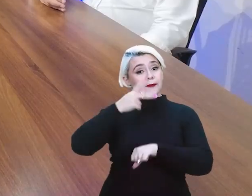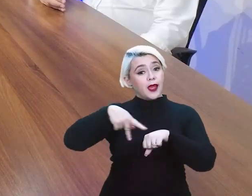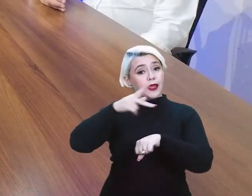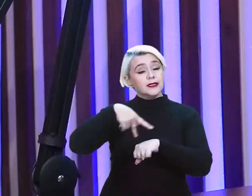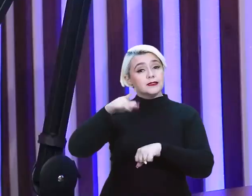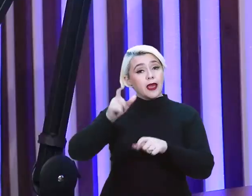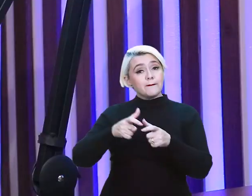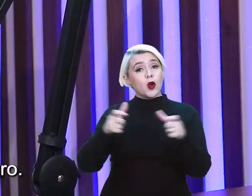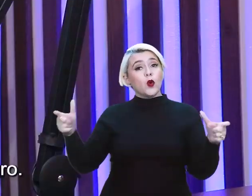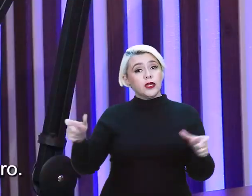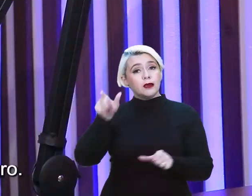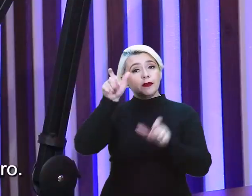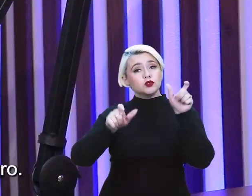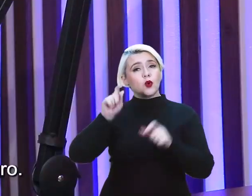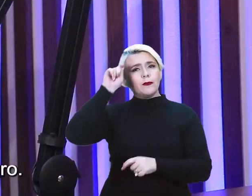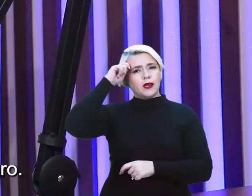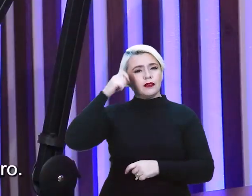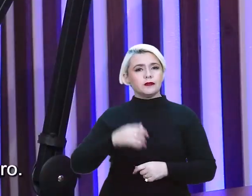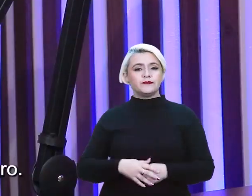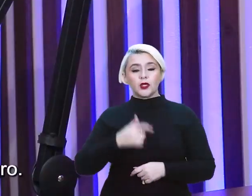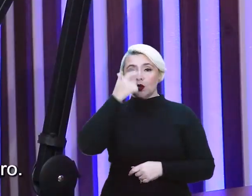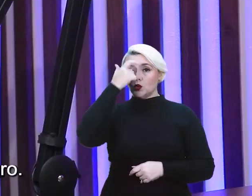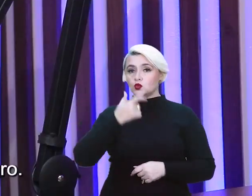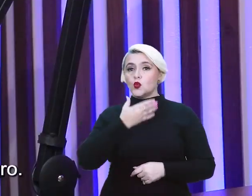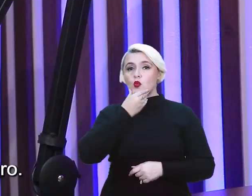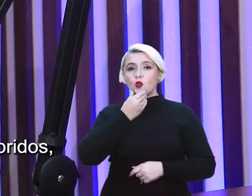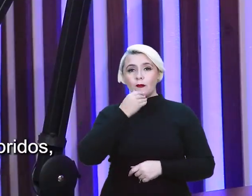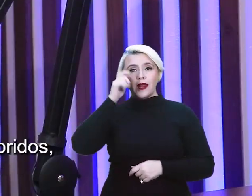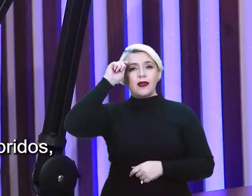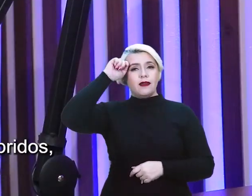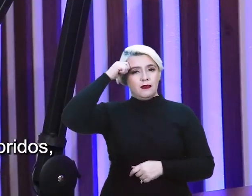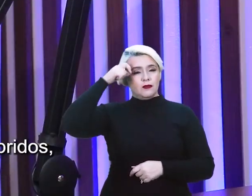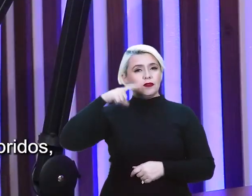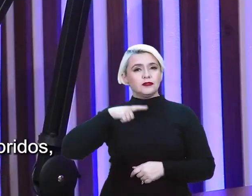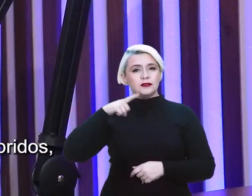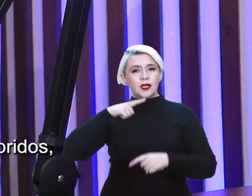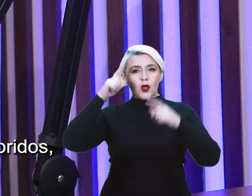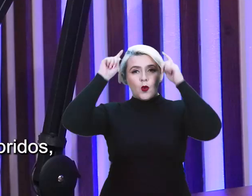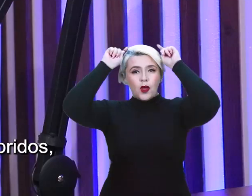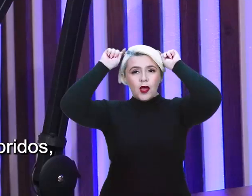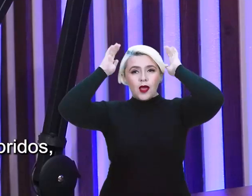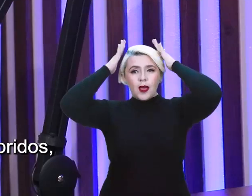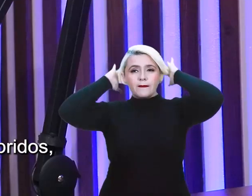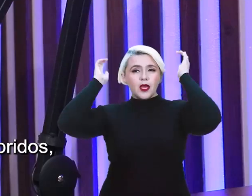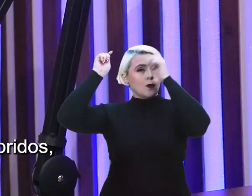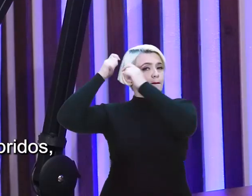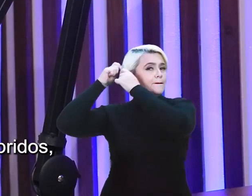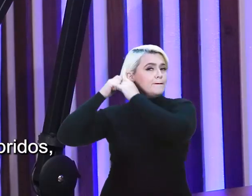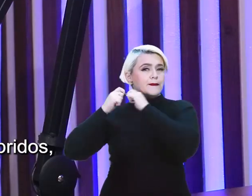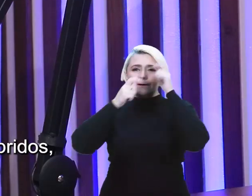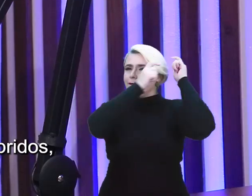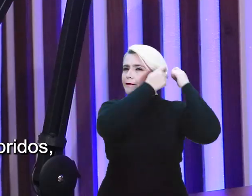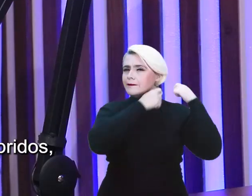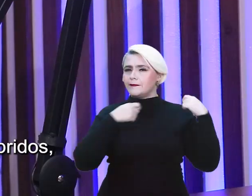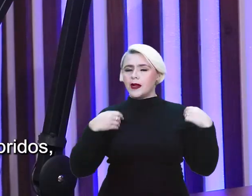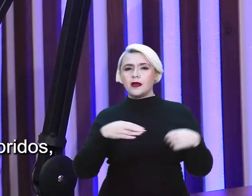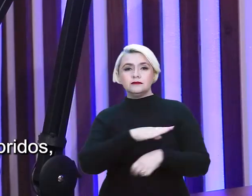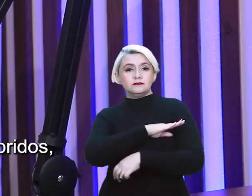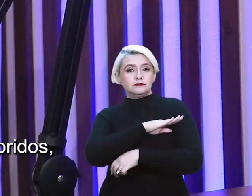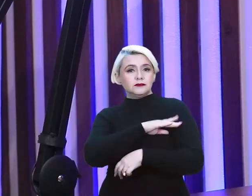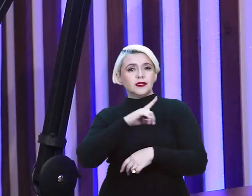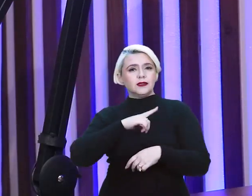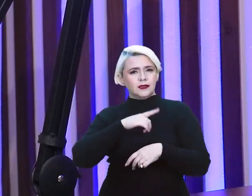preto. Então, eu sou um homem negro, tenho cabelos rastafari, bem compridos,